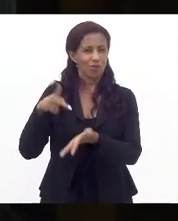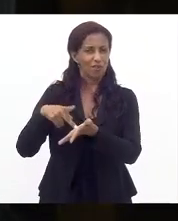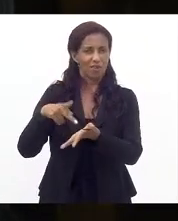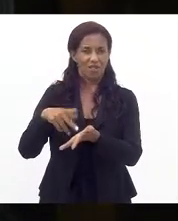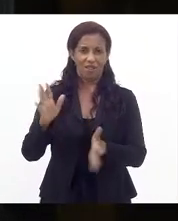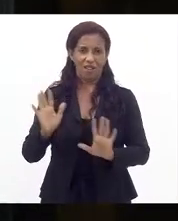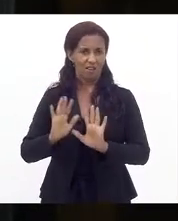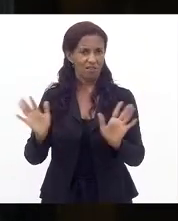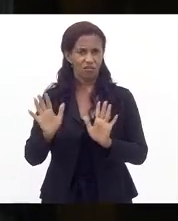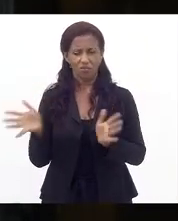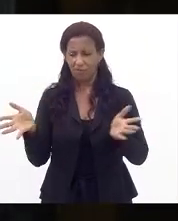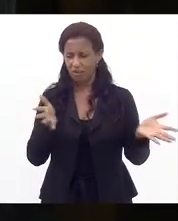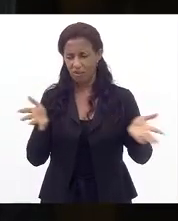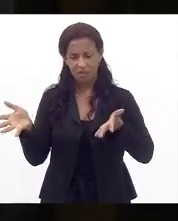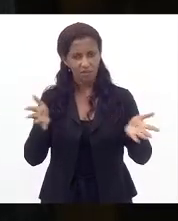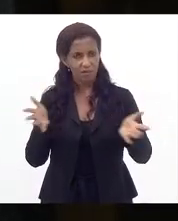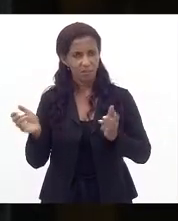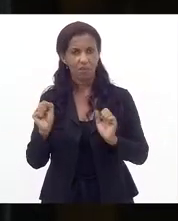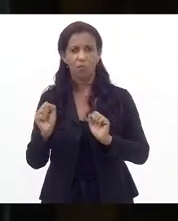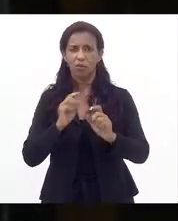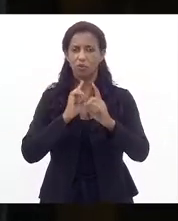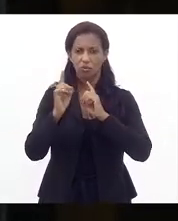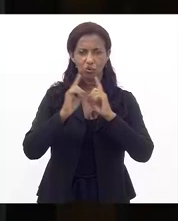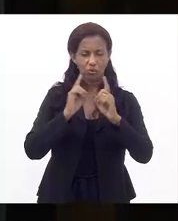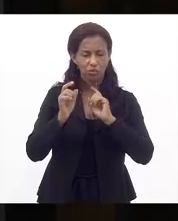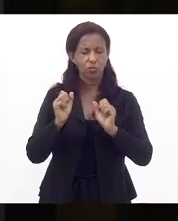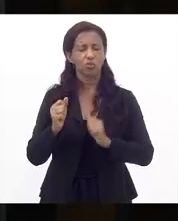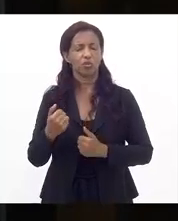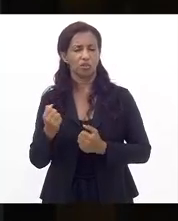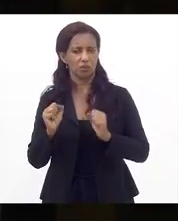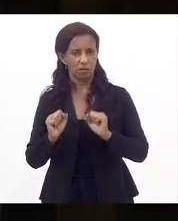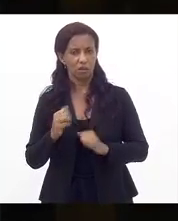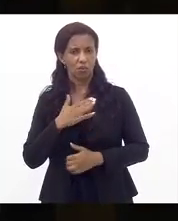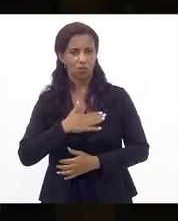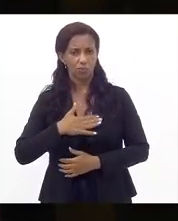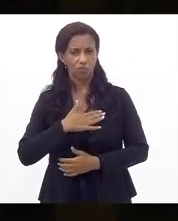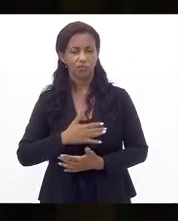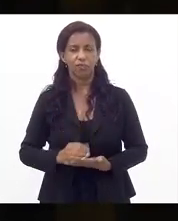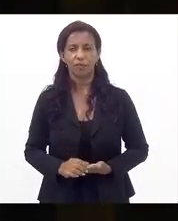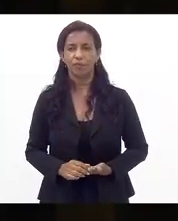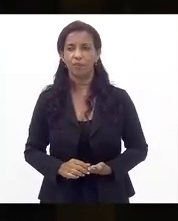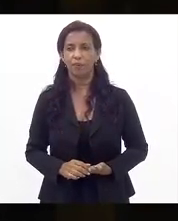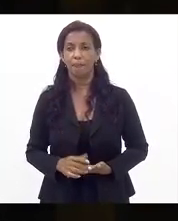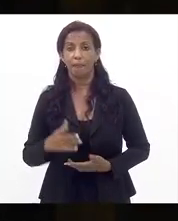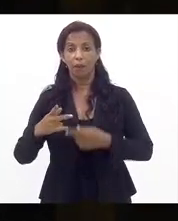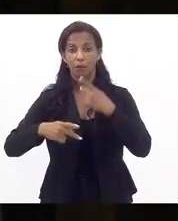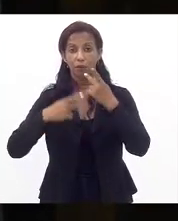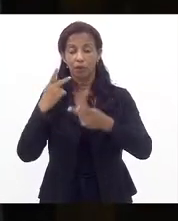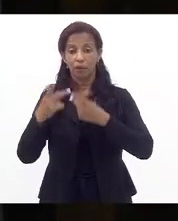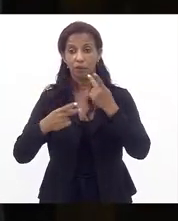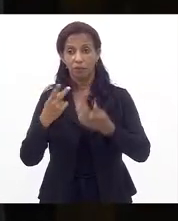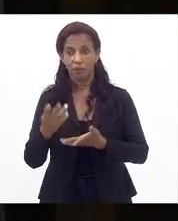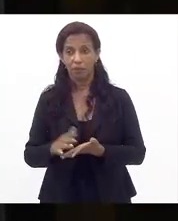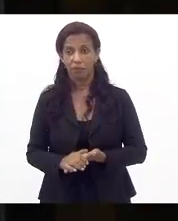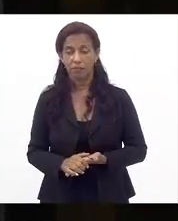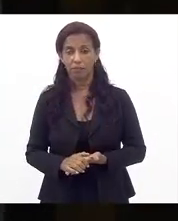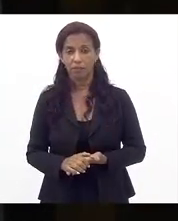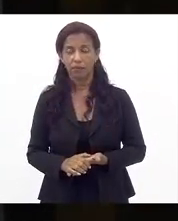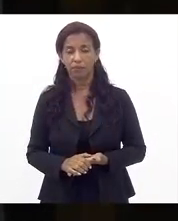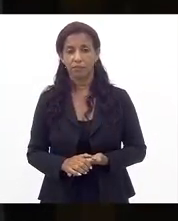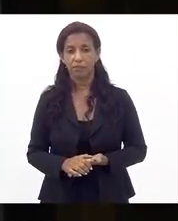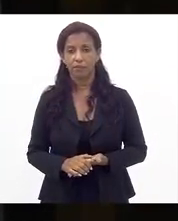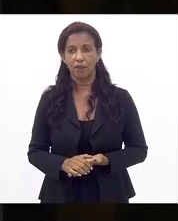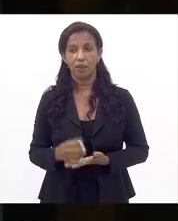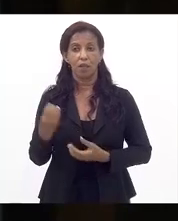toda felicidade do mundo para poder discutir para poder de alongar o que eu tenho só dito aqui a